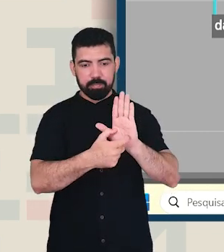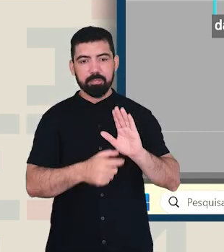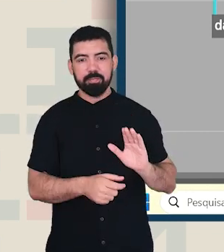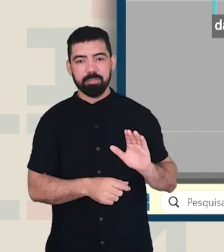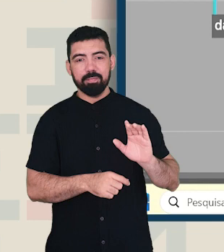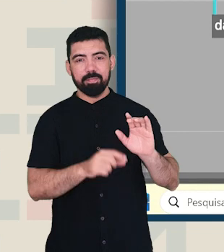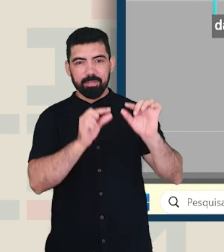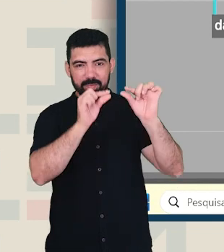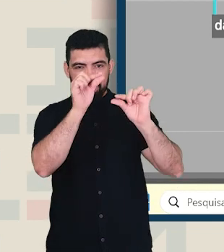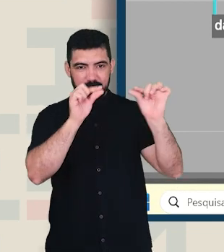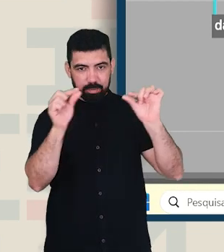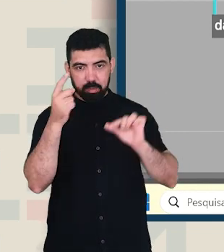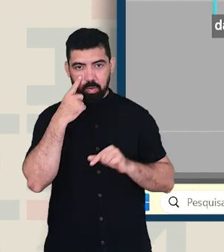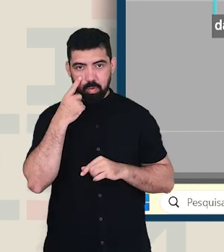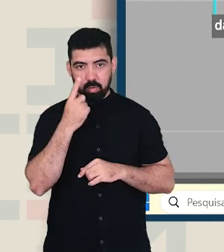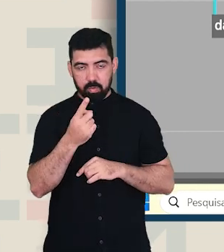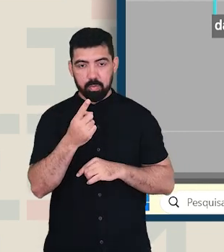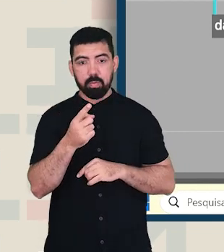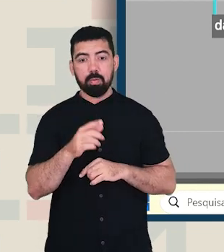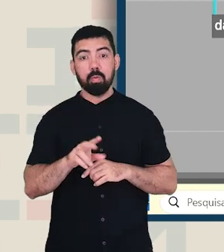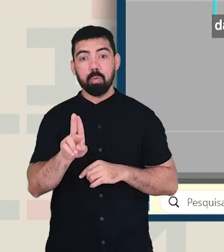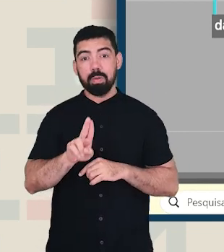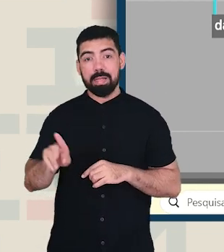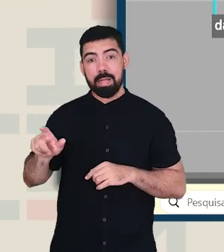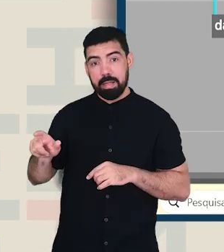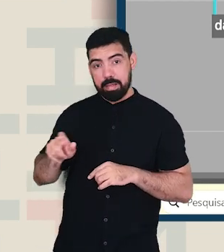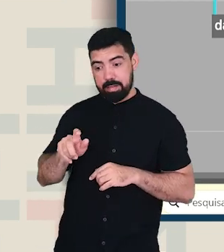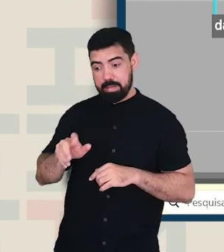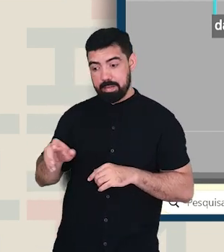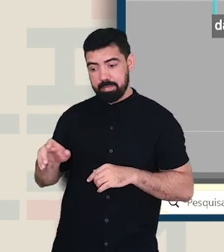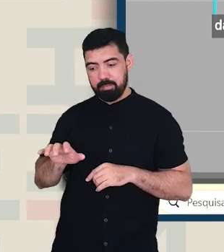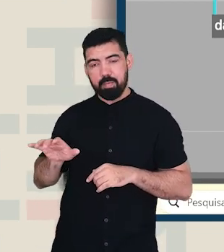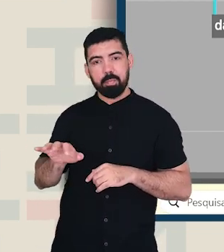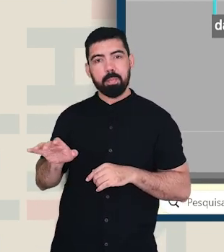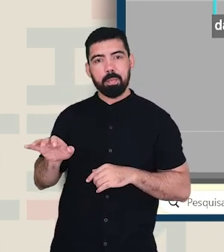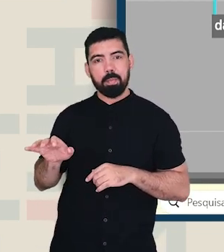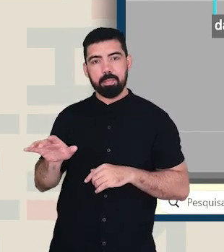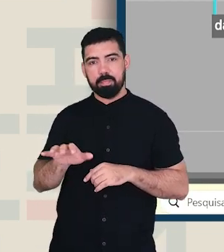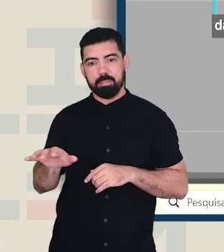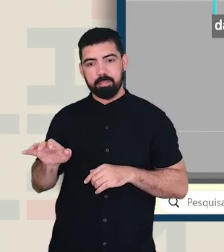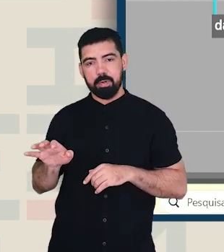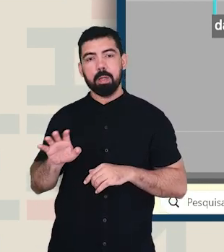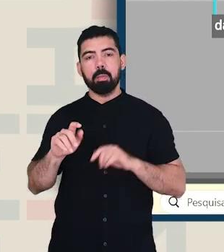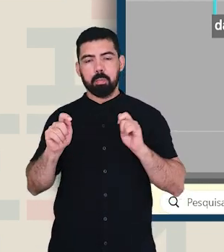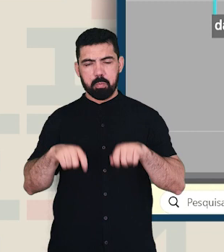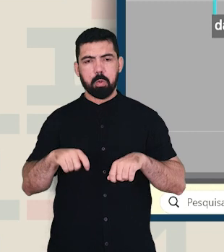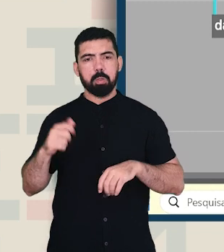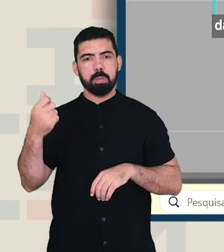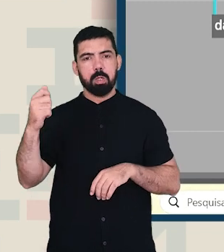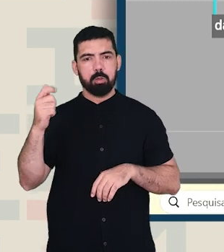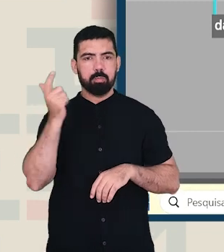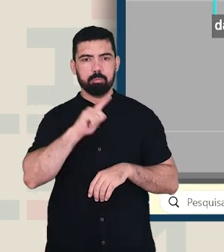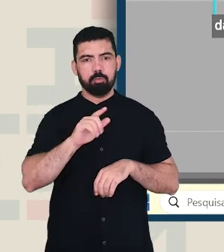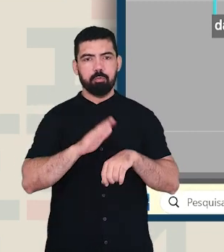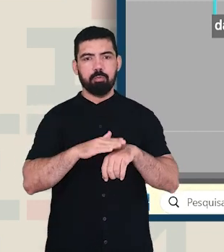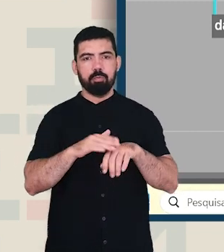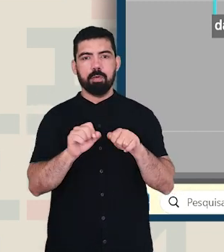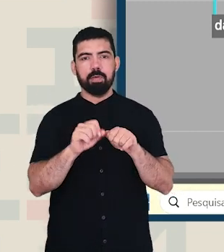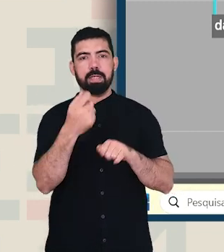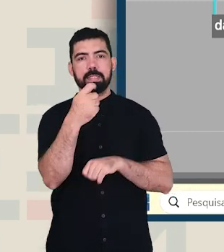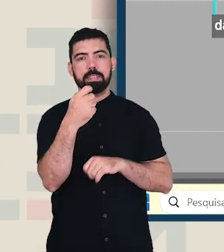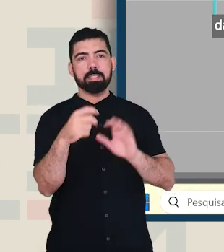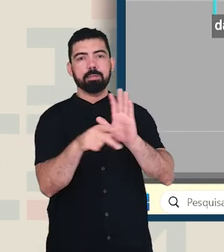bichinhos esses aqui com o mouse. Dá para automatizar, deixar tudo que trabalhe